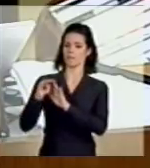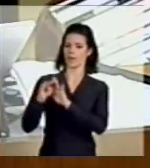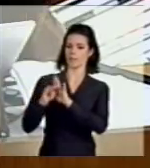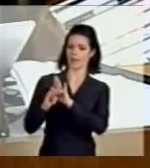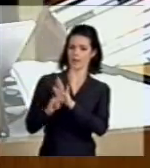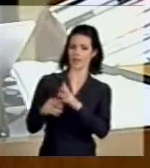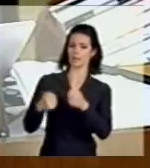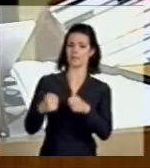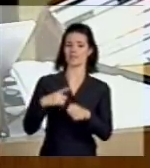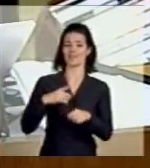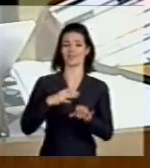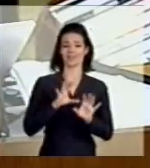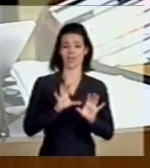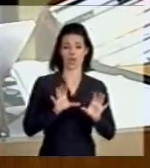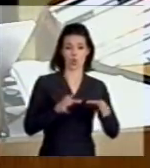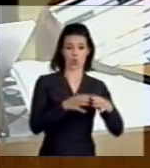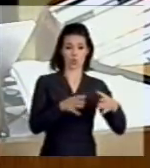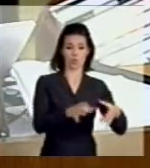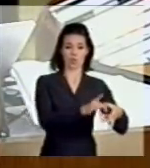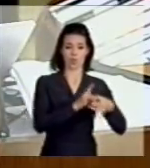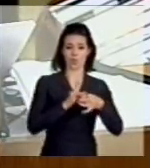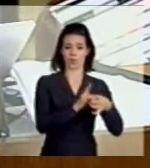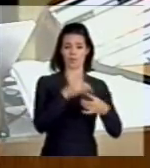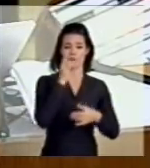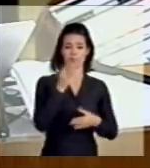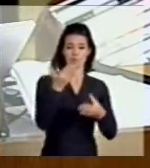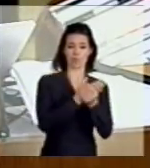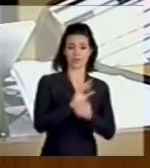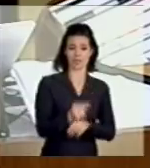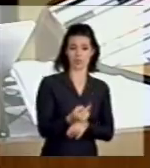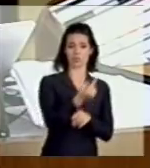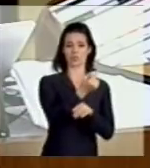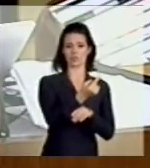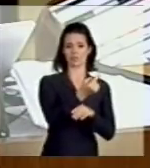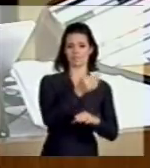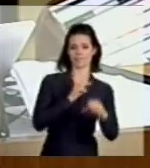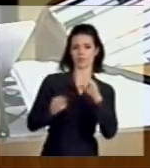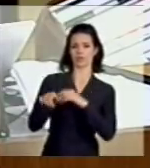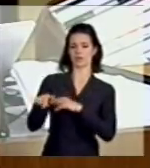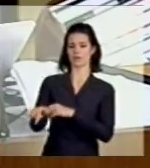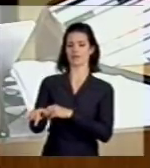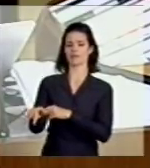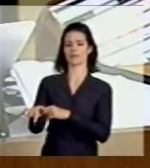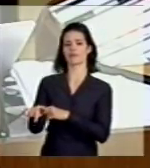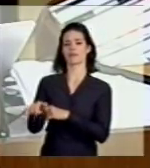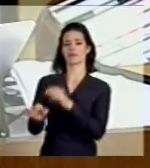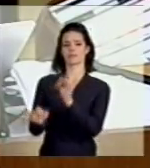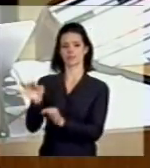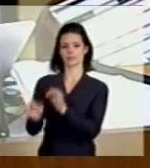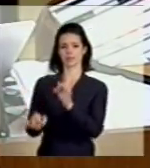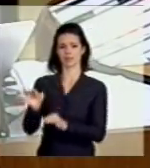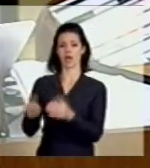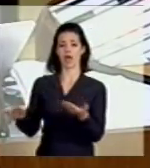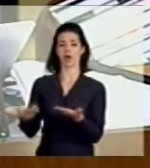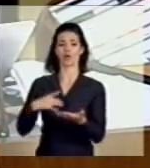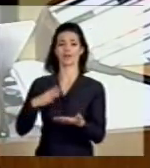processos coletivos, a decisão a ser proferida pelo Supremo Tribunal Federal assume o caráter de marco histórico